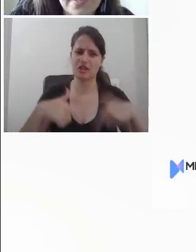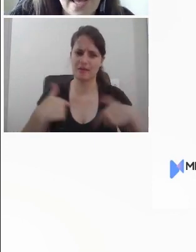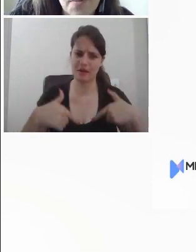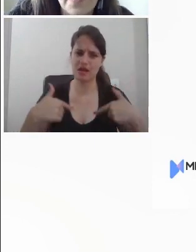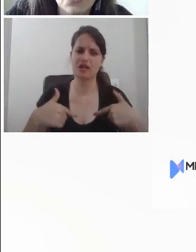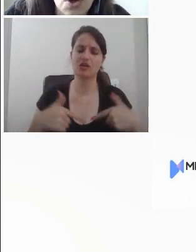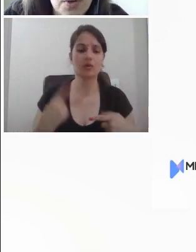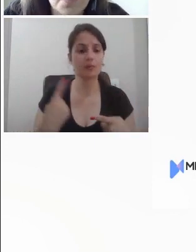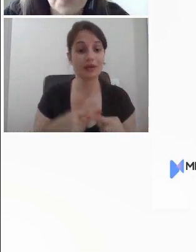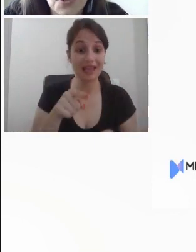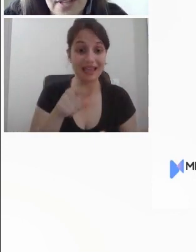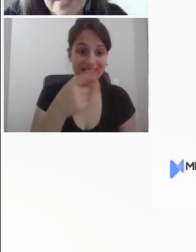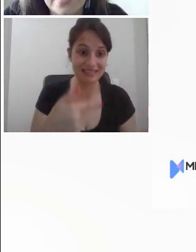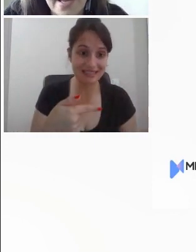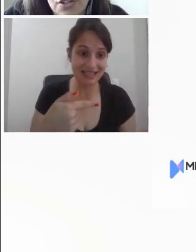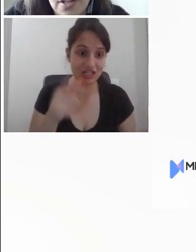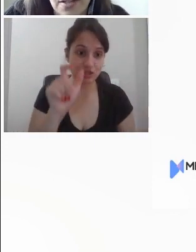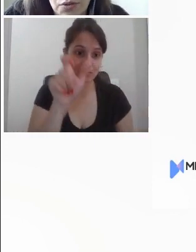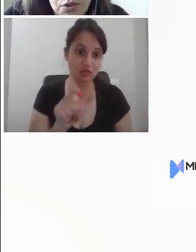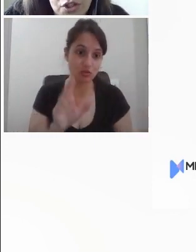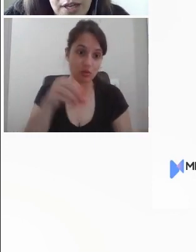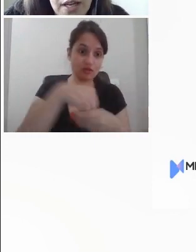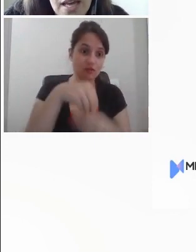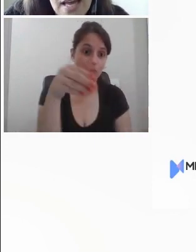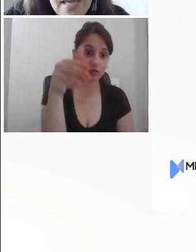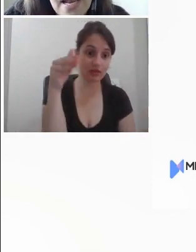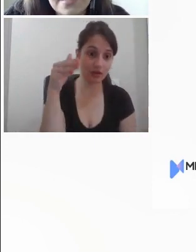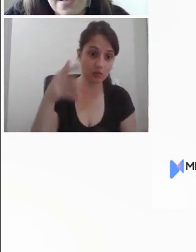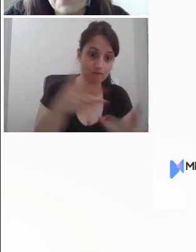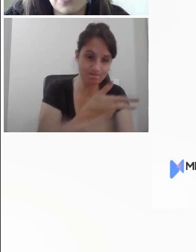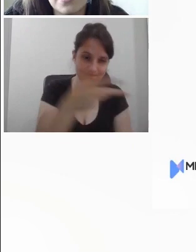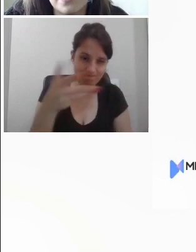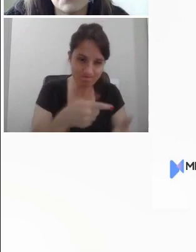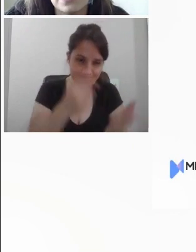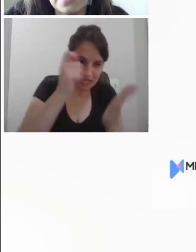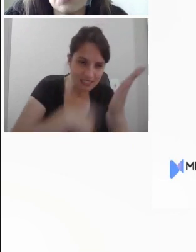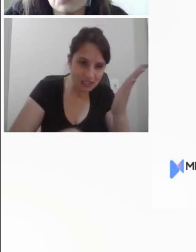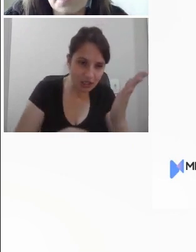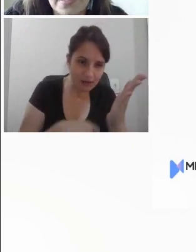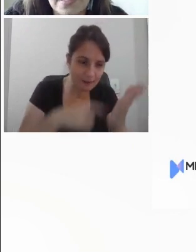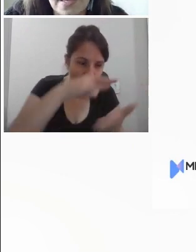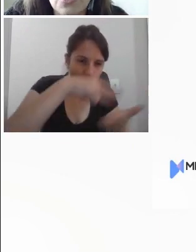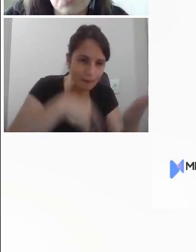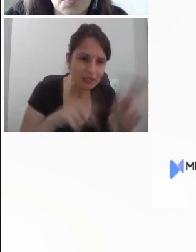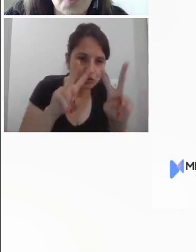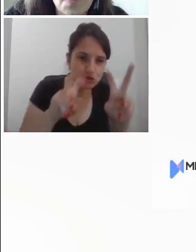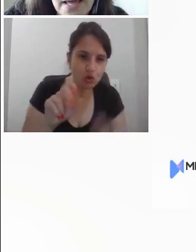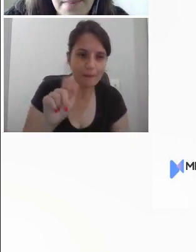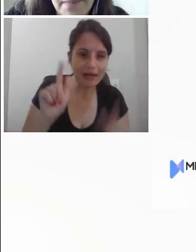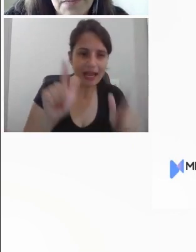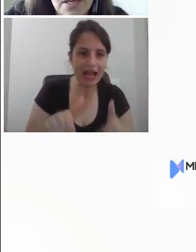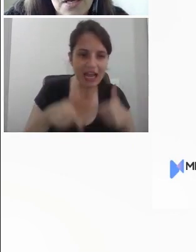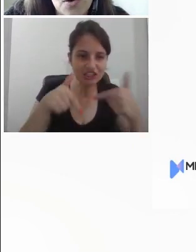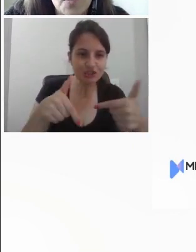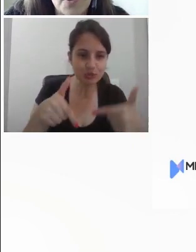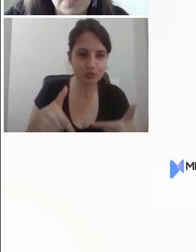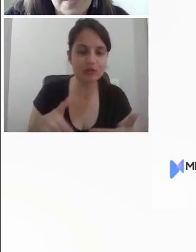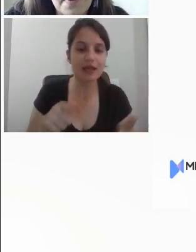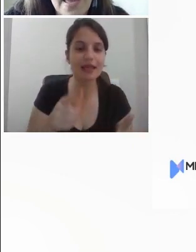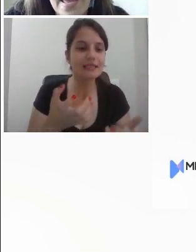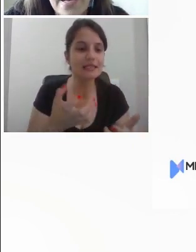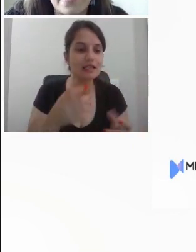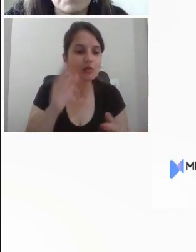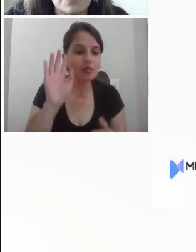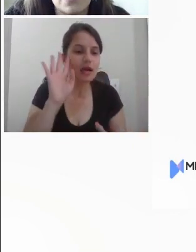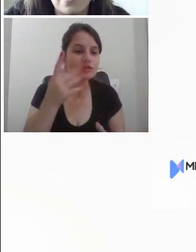pessoas eram pessoas profissionais da área de tecnologia e eles estavam ali reunidos para tentar resolver um problema o